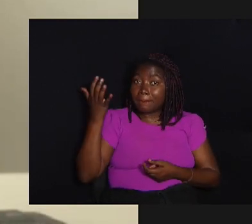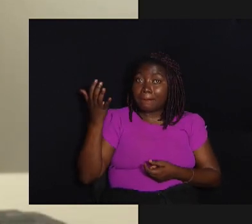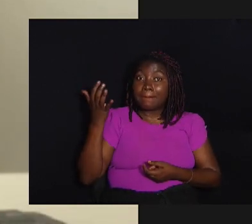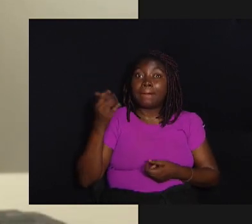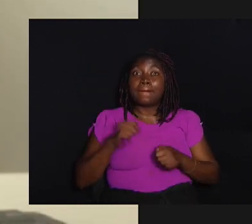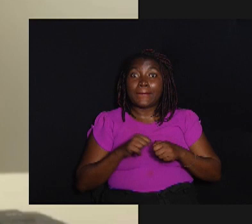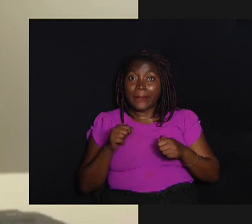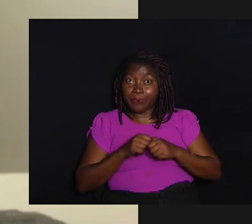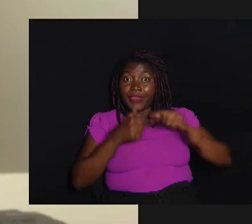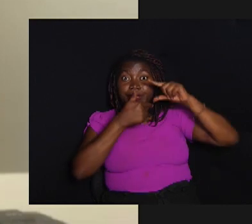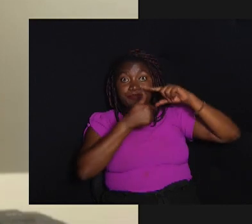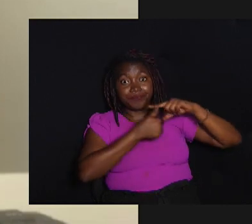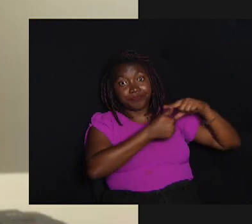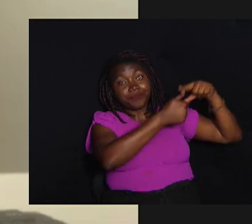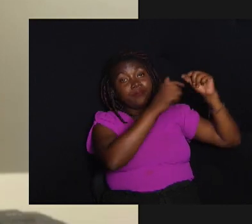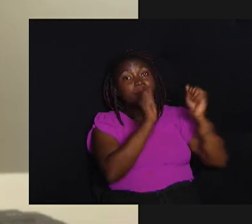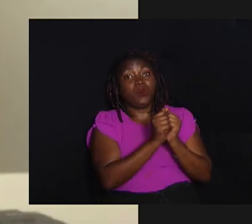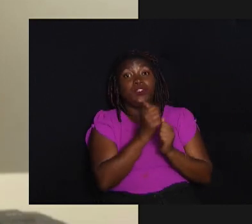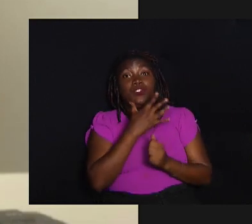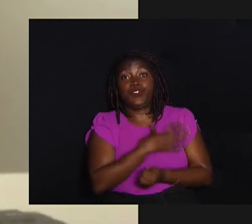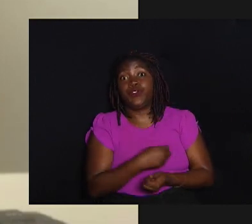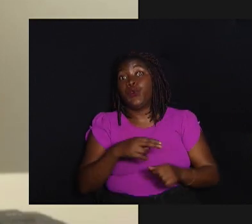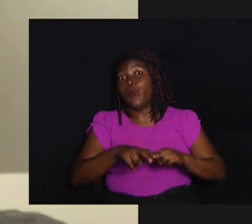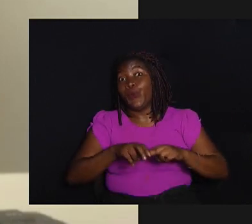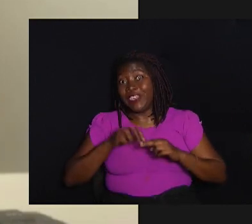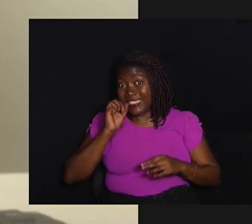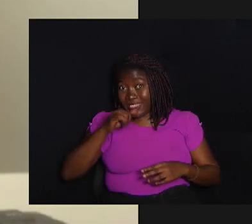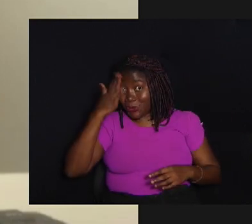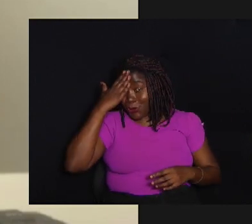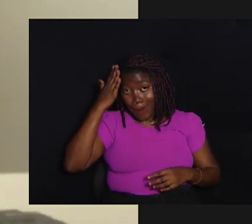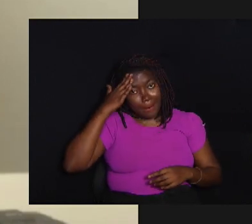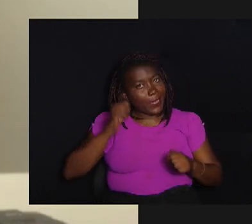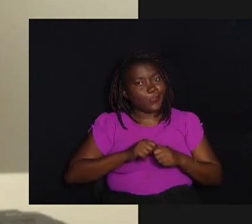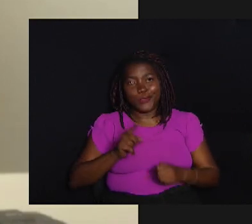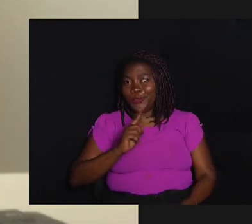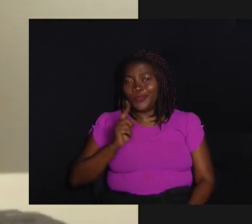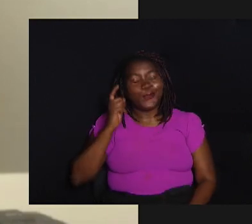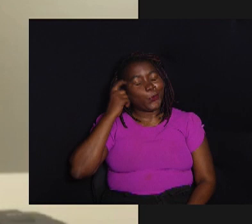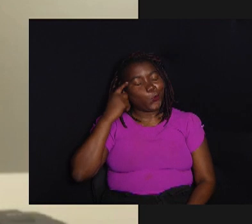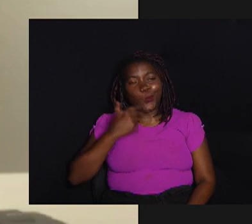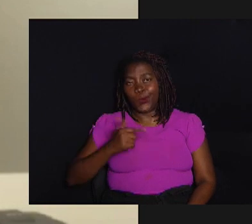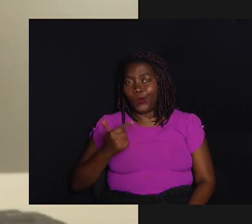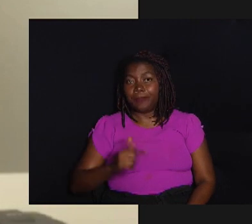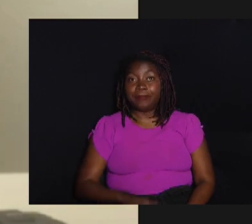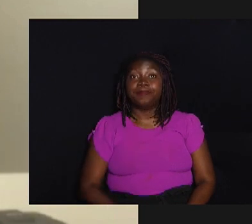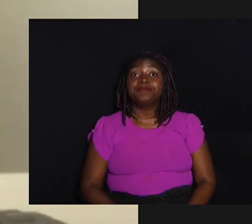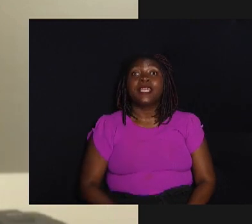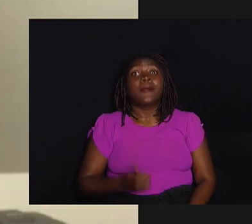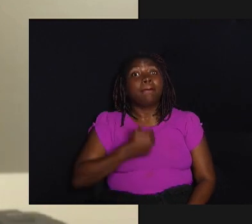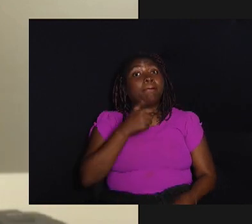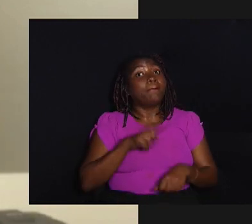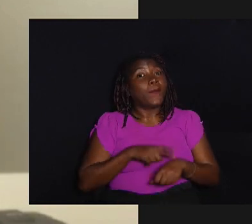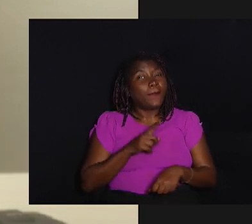de alienação com os filhos, né? Porque se soubesse, não fariam, não tem noção da dimensão. Então, no primeiro momento, uma